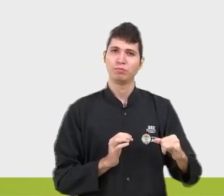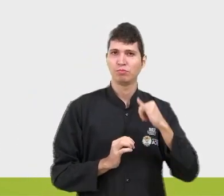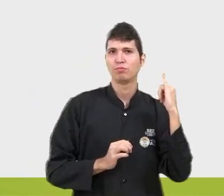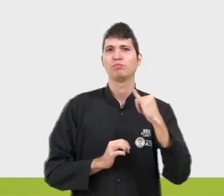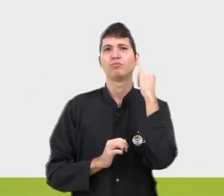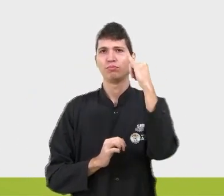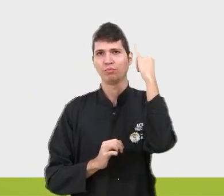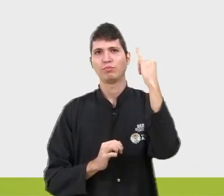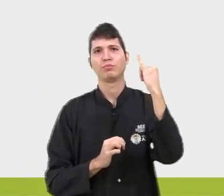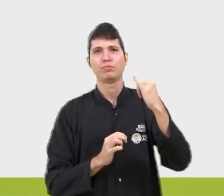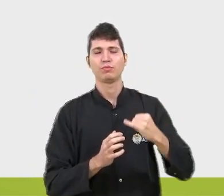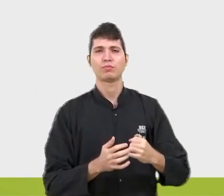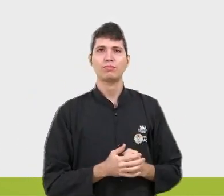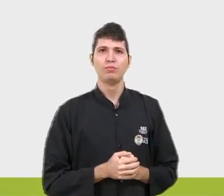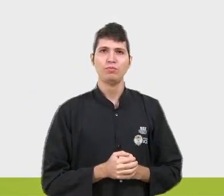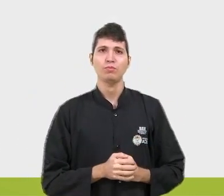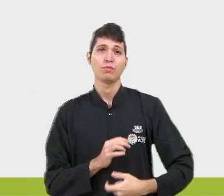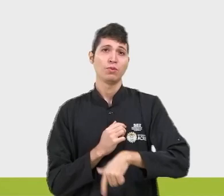temos